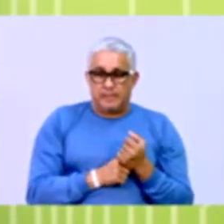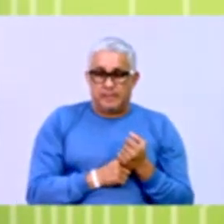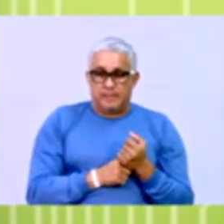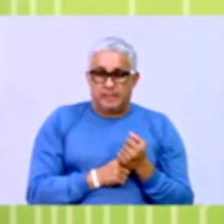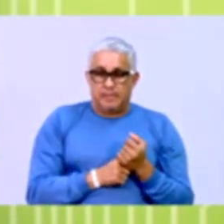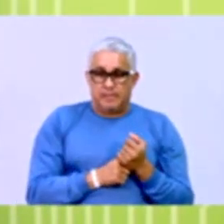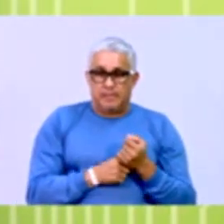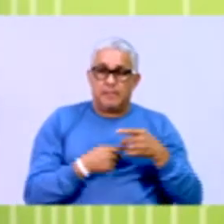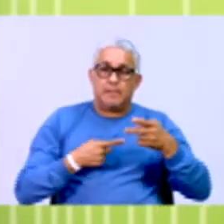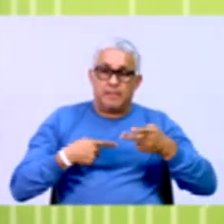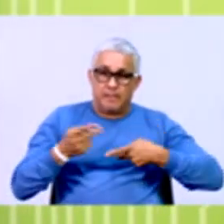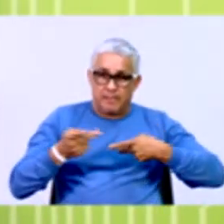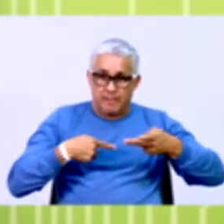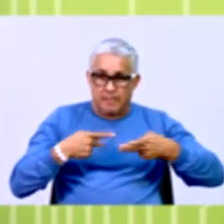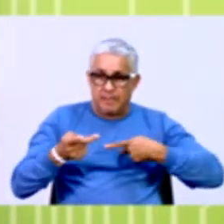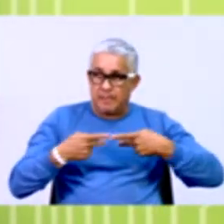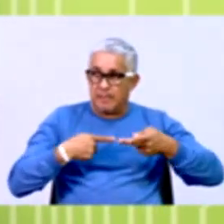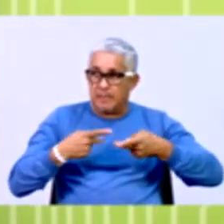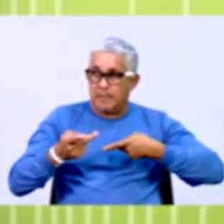plano